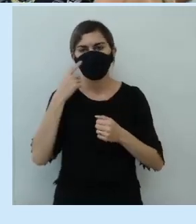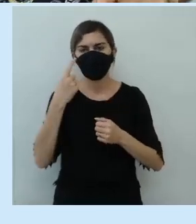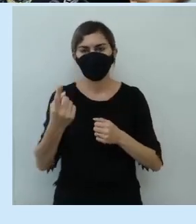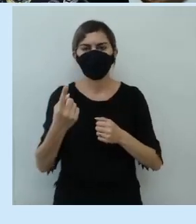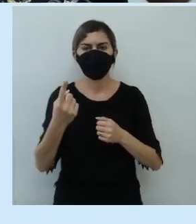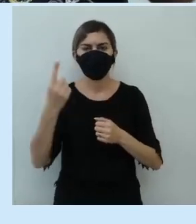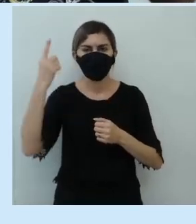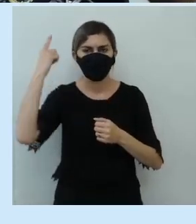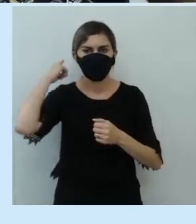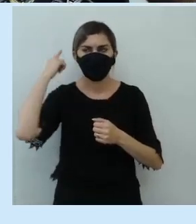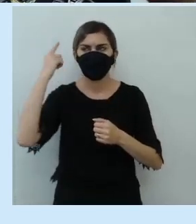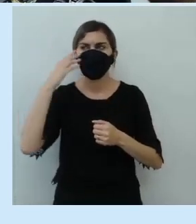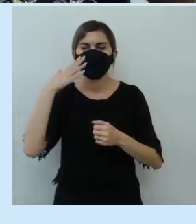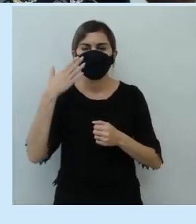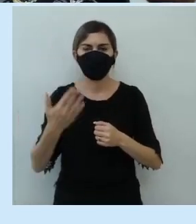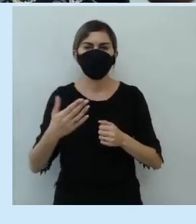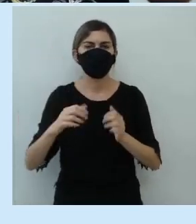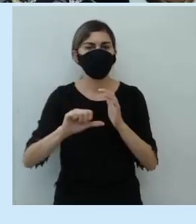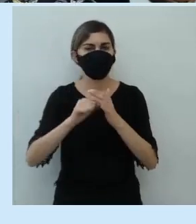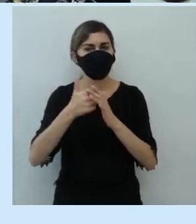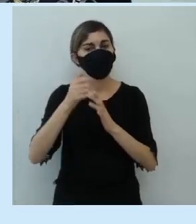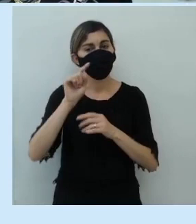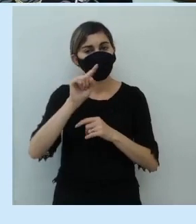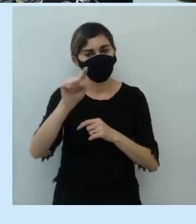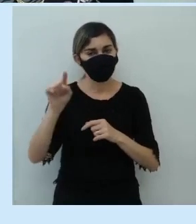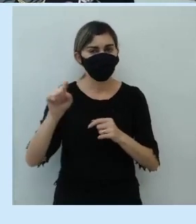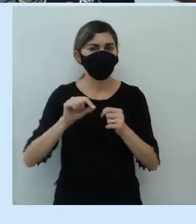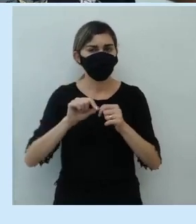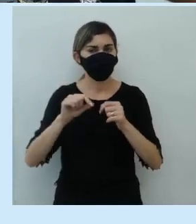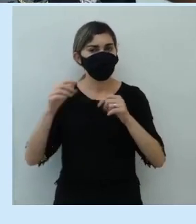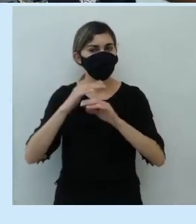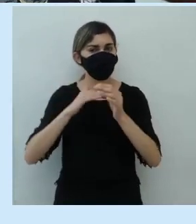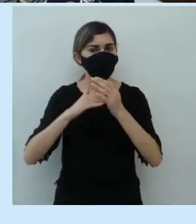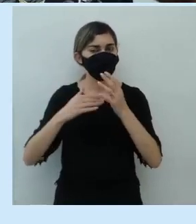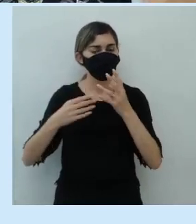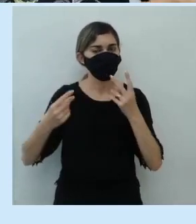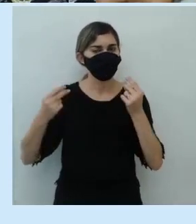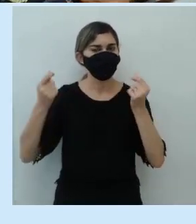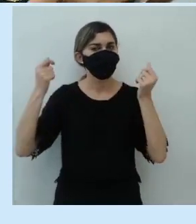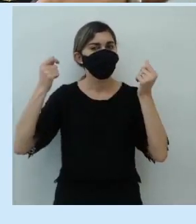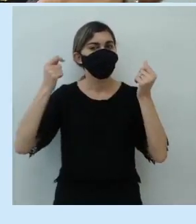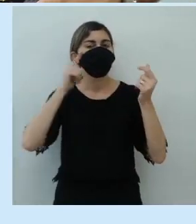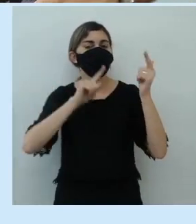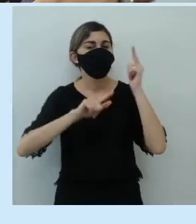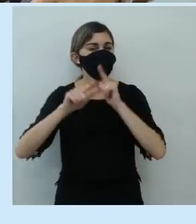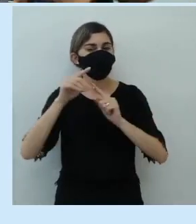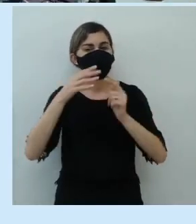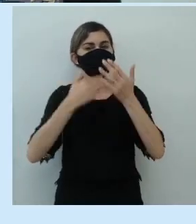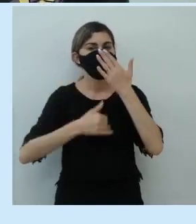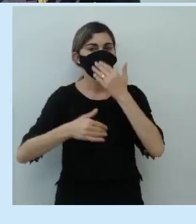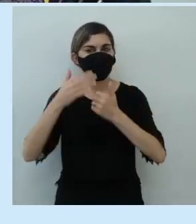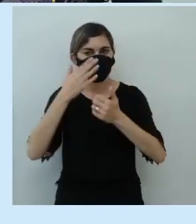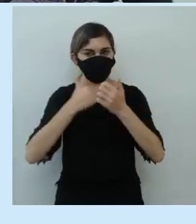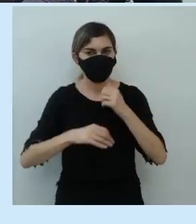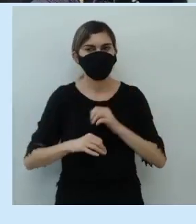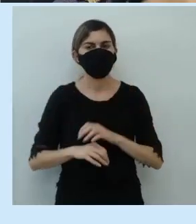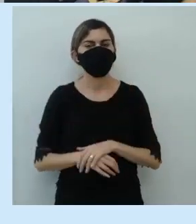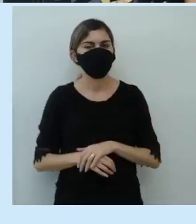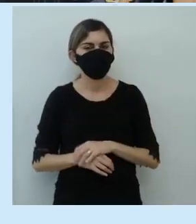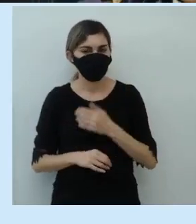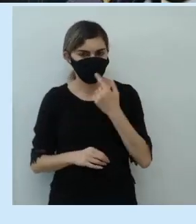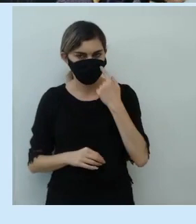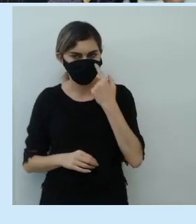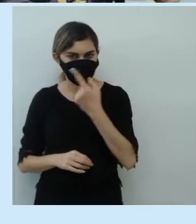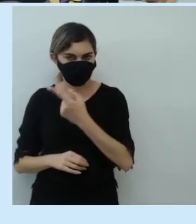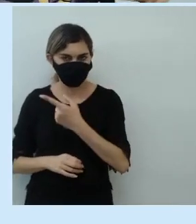viu? Primeiro você faz truques, aí ganha comida. Olha aí, tá vendo? Como